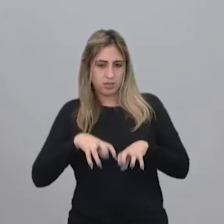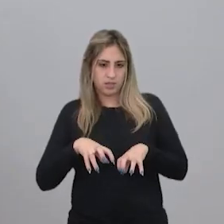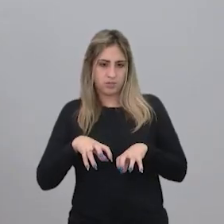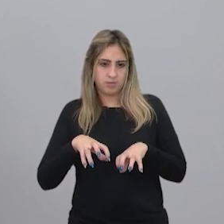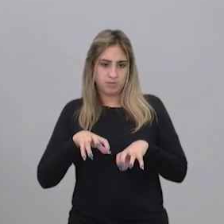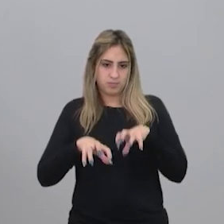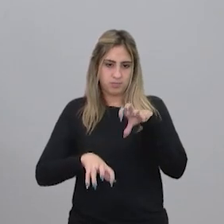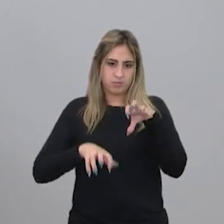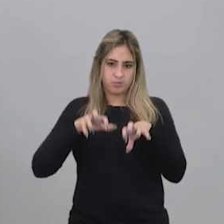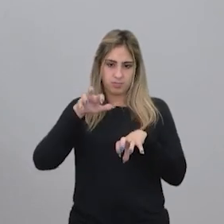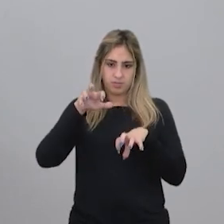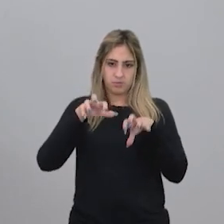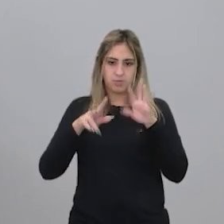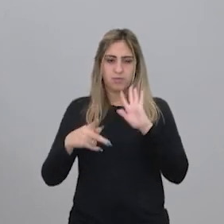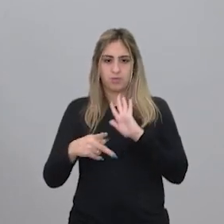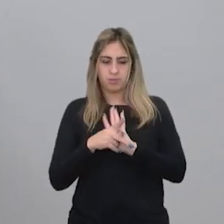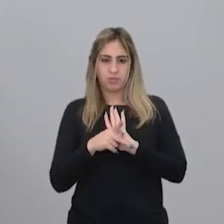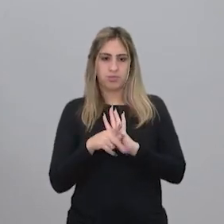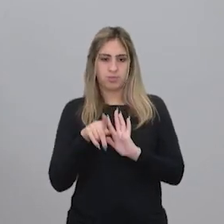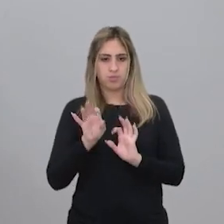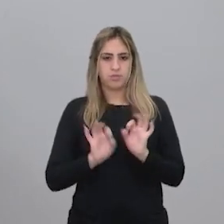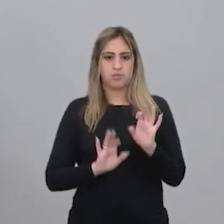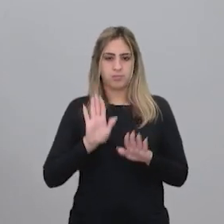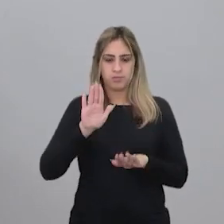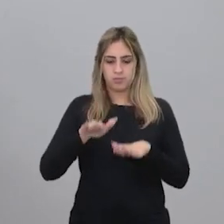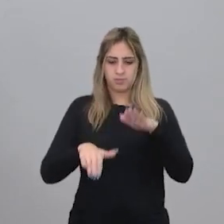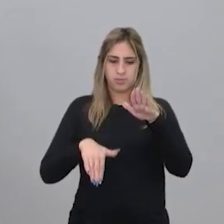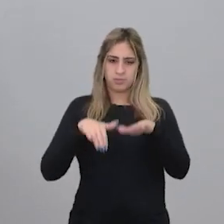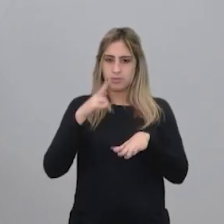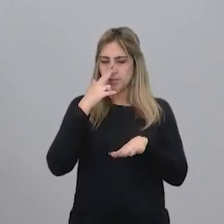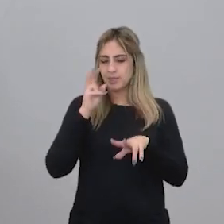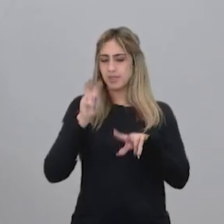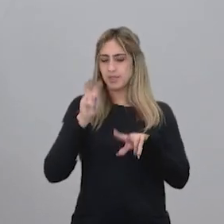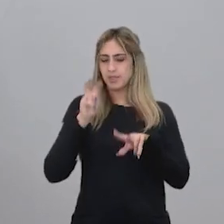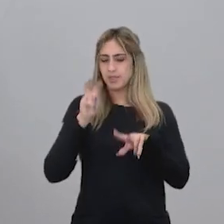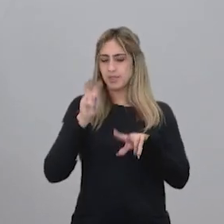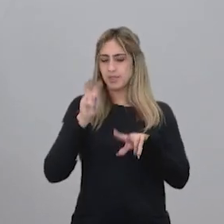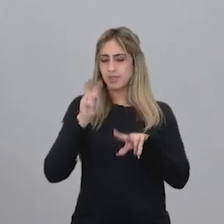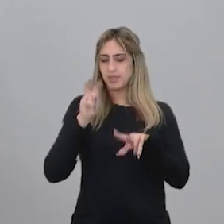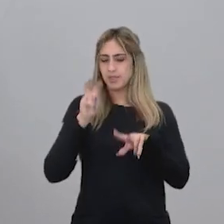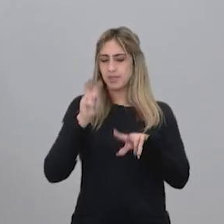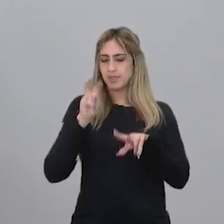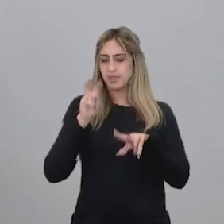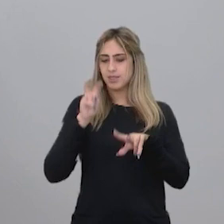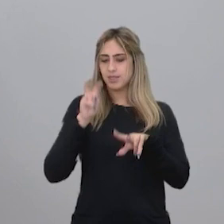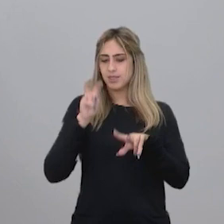que você coloca, que é aquilo que você, justamente, para você faz uma escadinha no gelo, né? Que